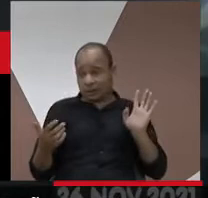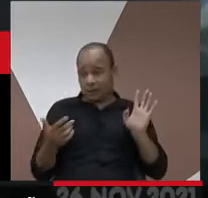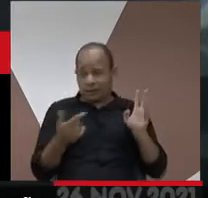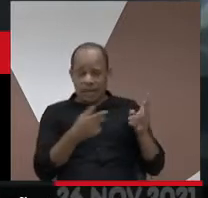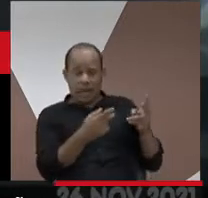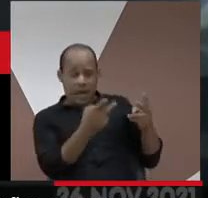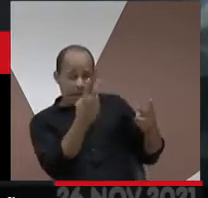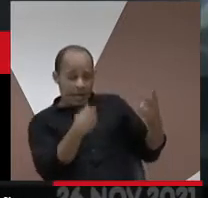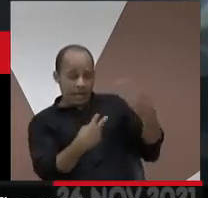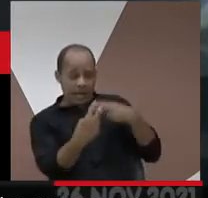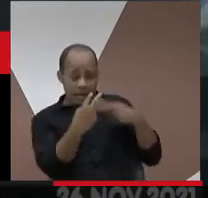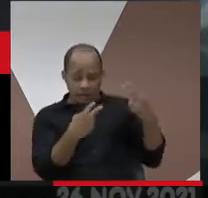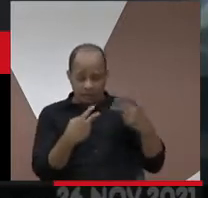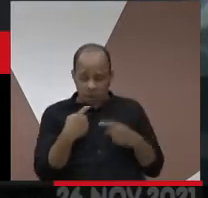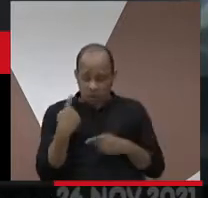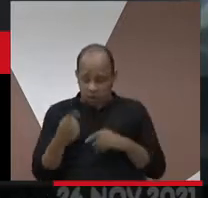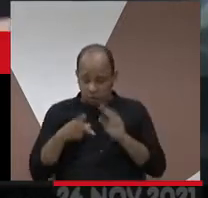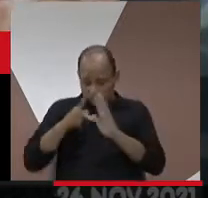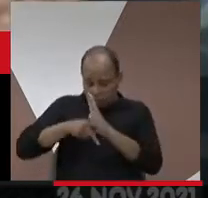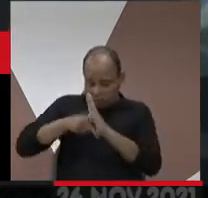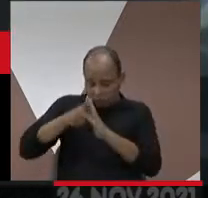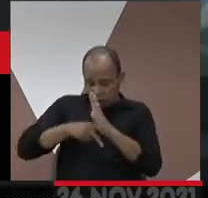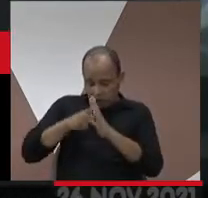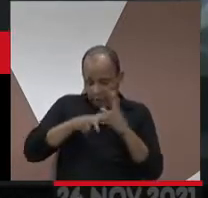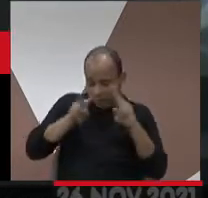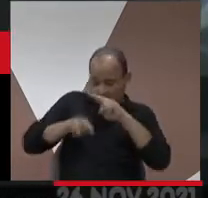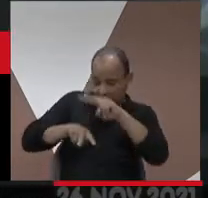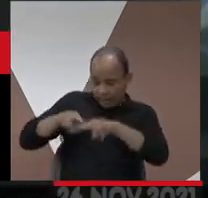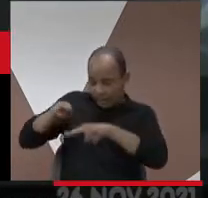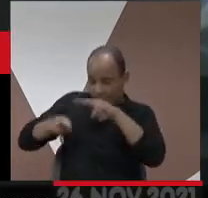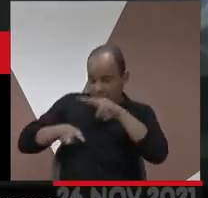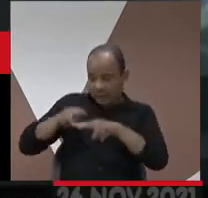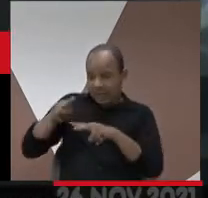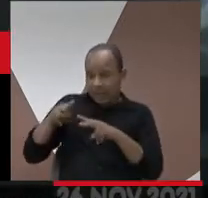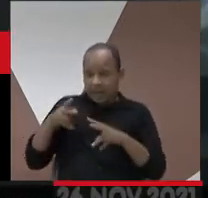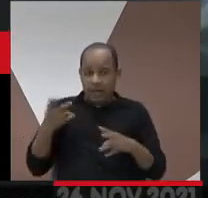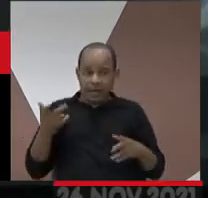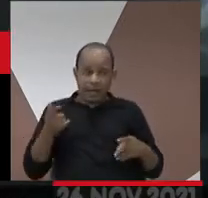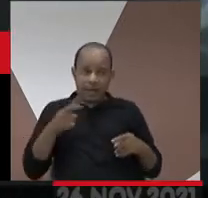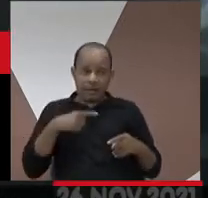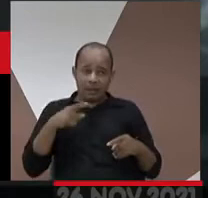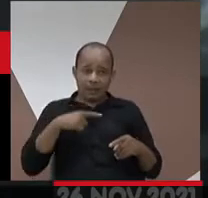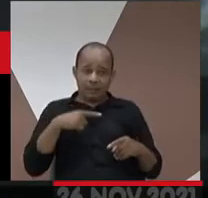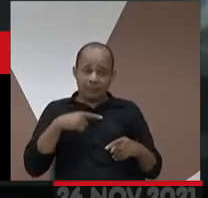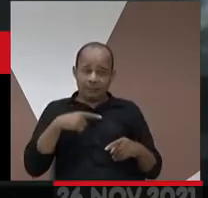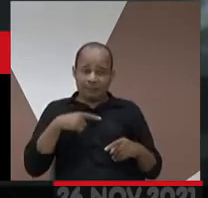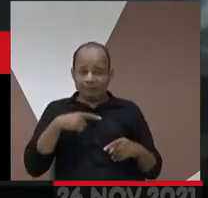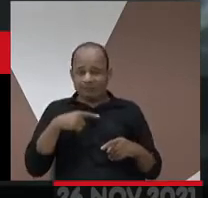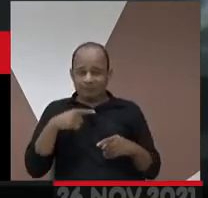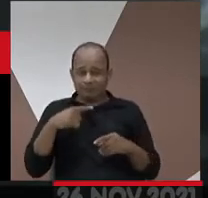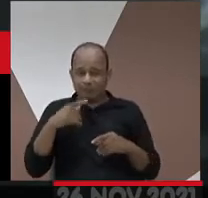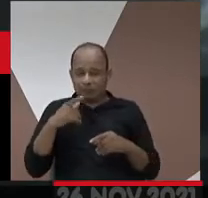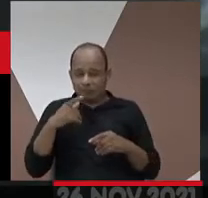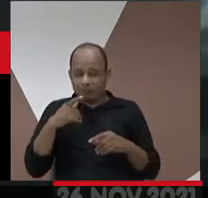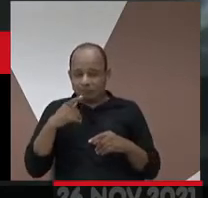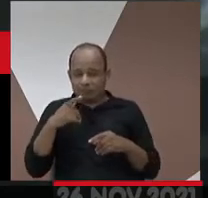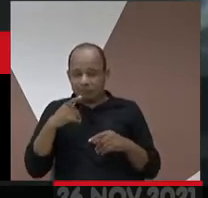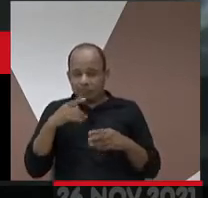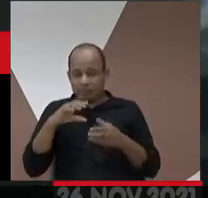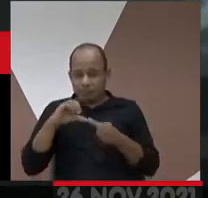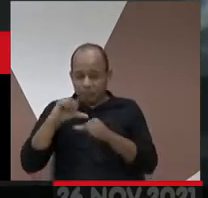teremos cerca de uma meia dúzia de interferência. O do Estado